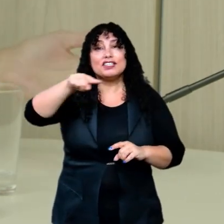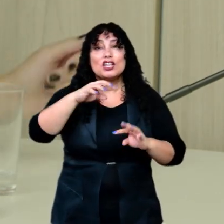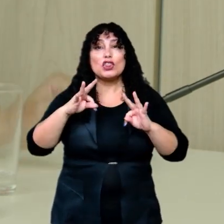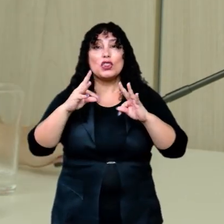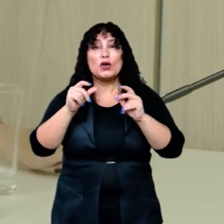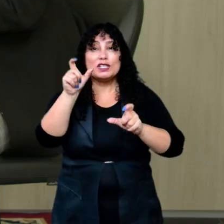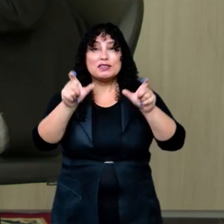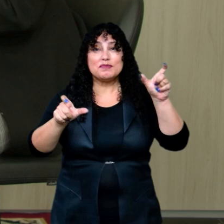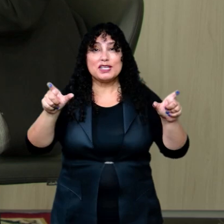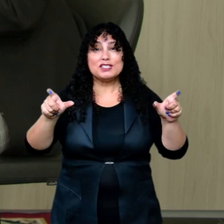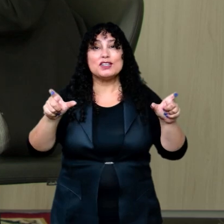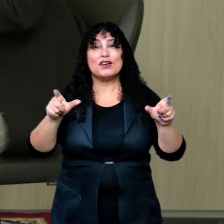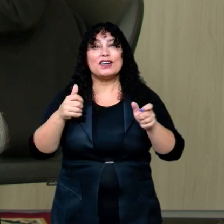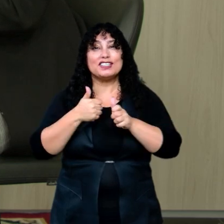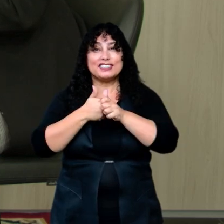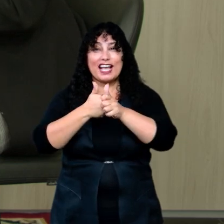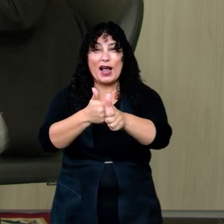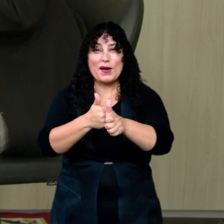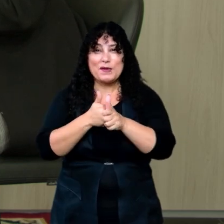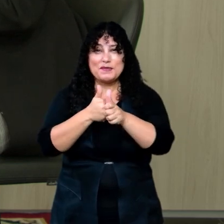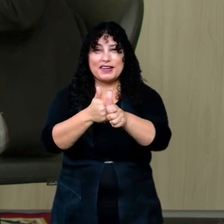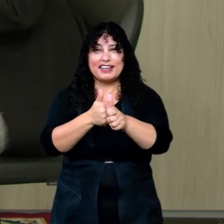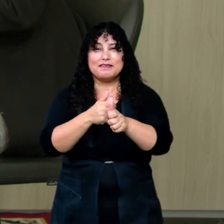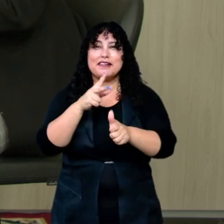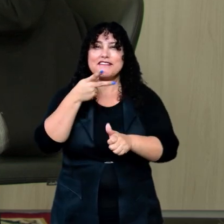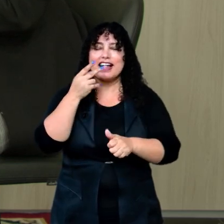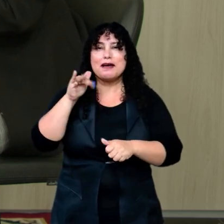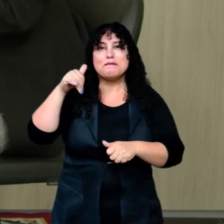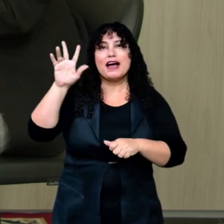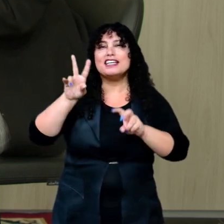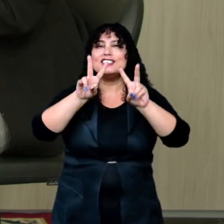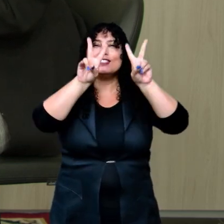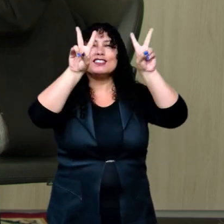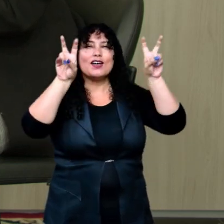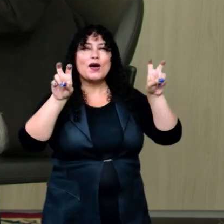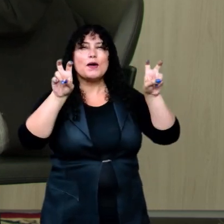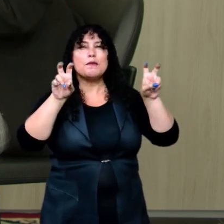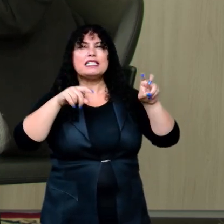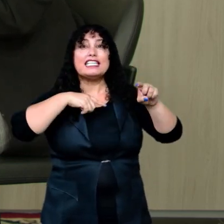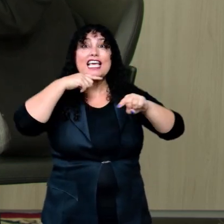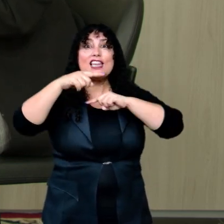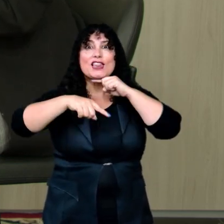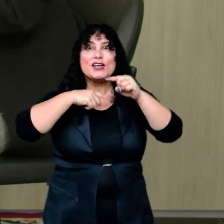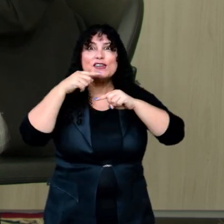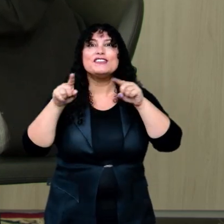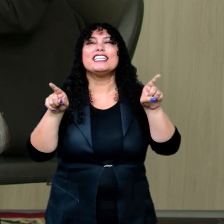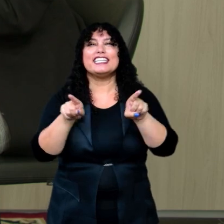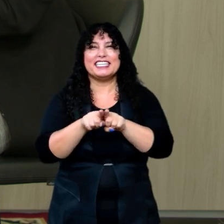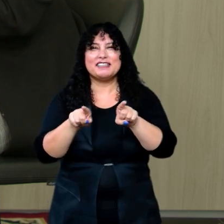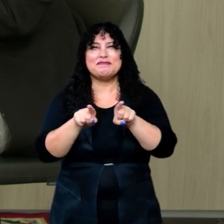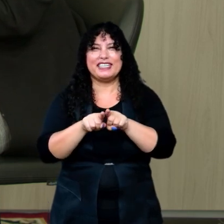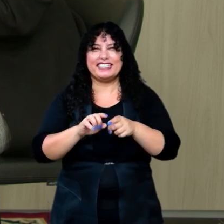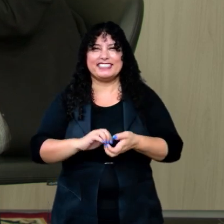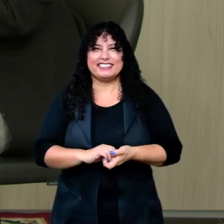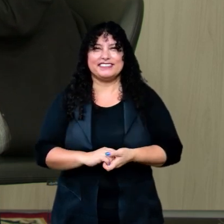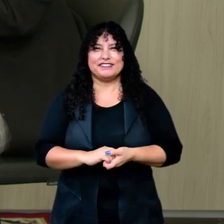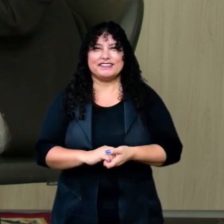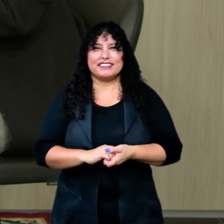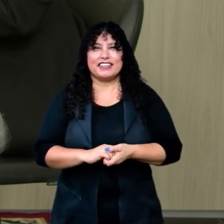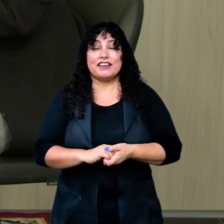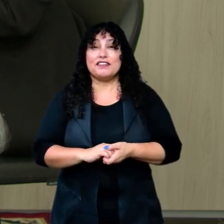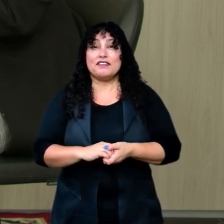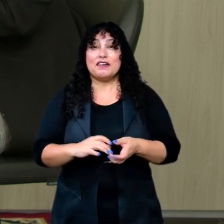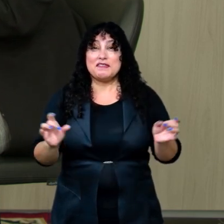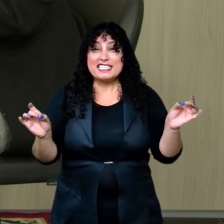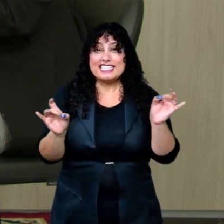todo mundo que nos acompanha, né? Para falar mais sobre o assunto, para tirar dúvidas também, Isso. né? E, bom, vamos ficando